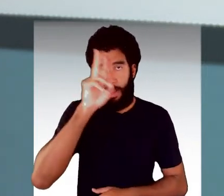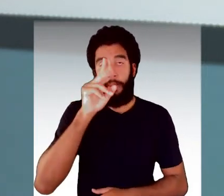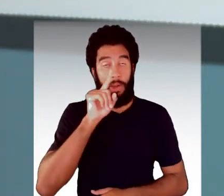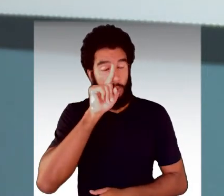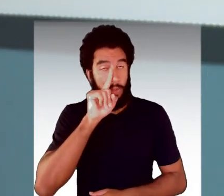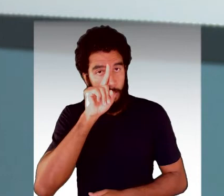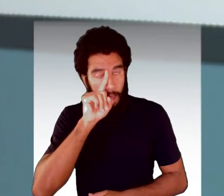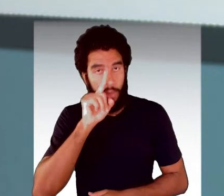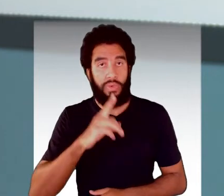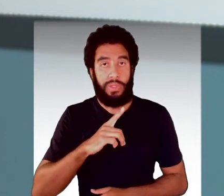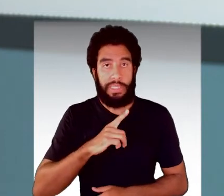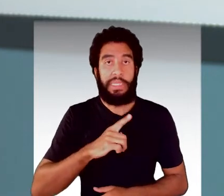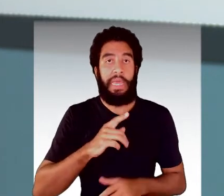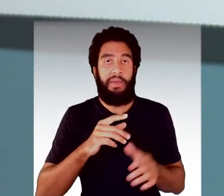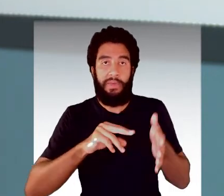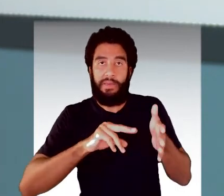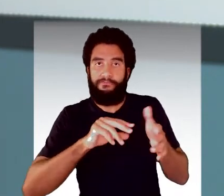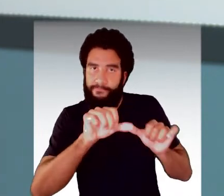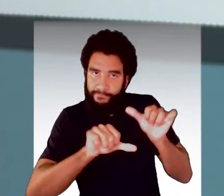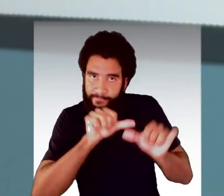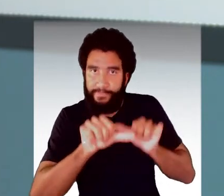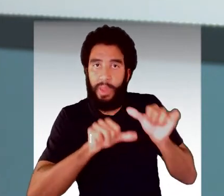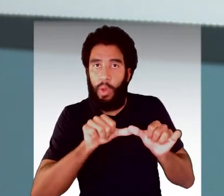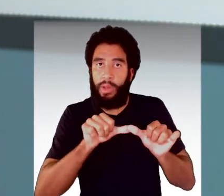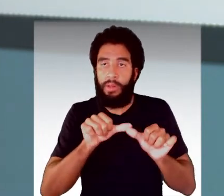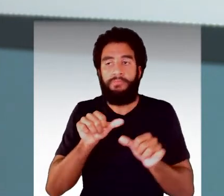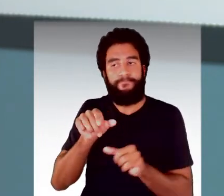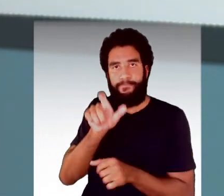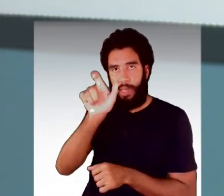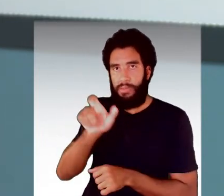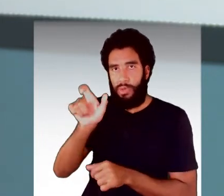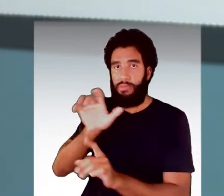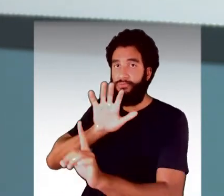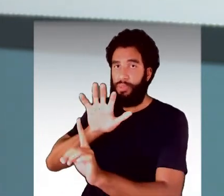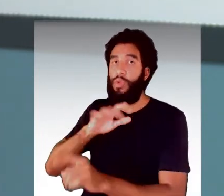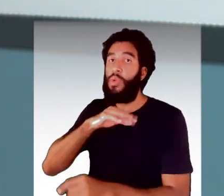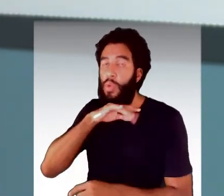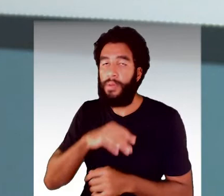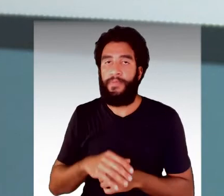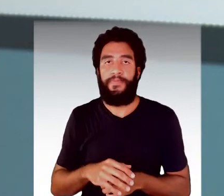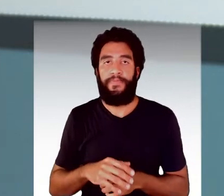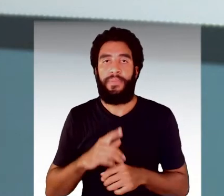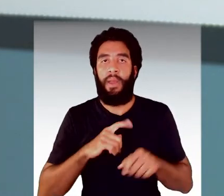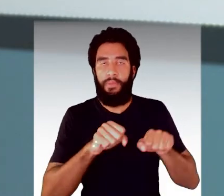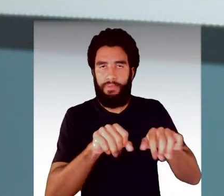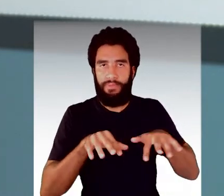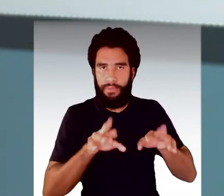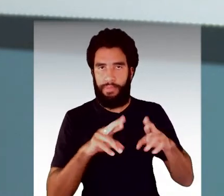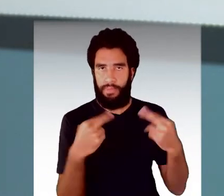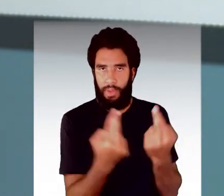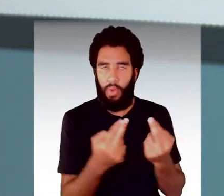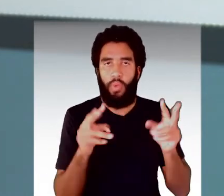do Trabalho ressaltou os riscos que essas mudanças podem trazer para os profissionais da área. Na sessão